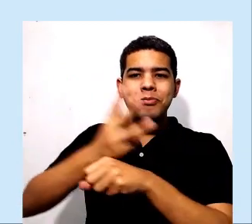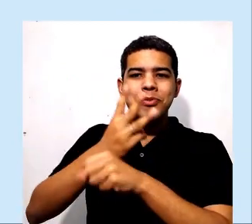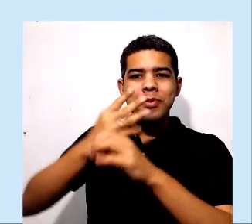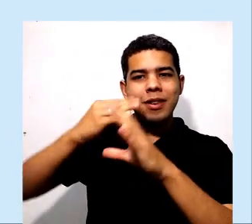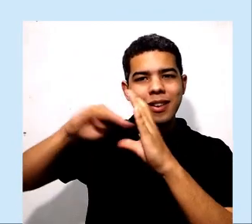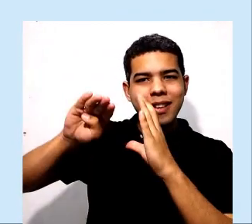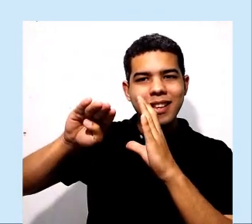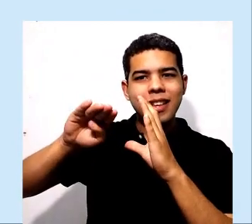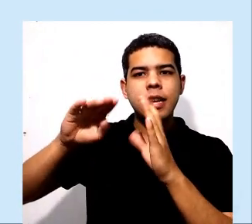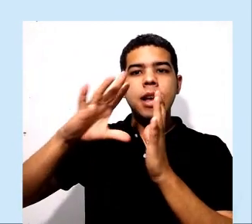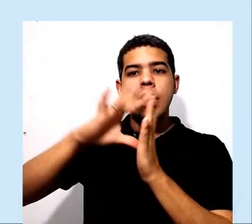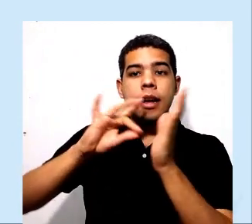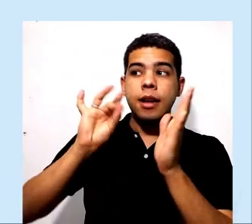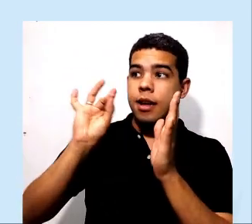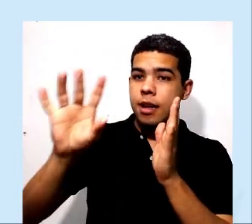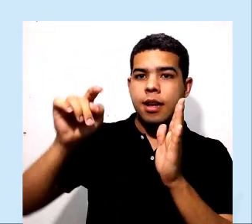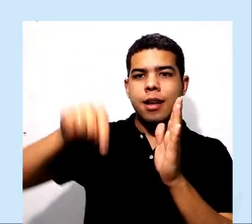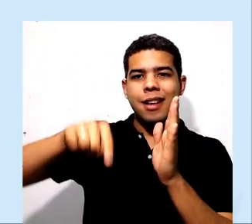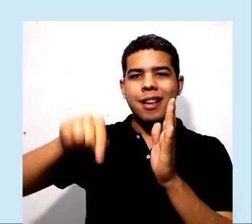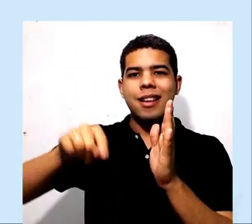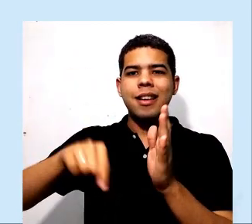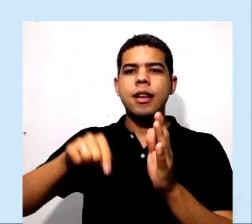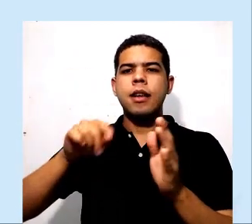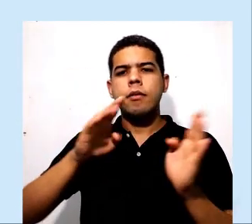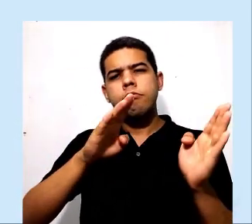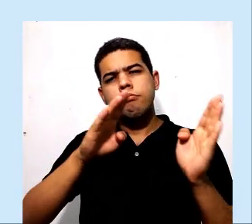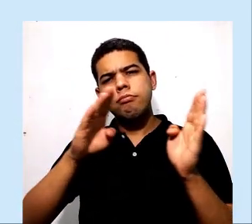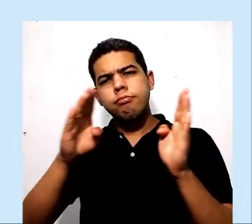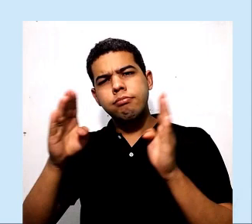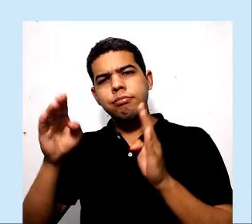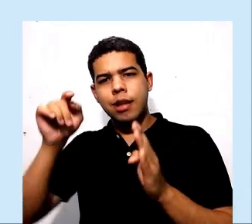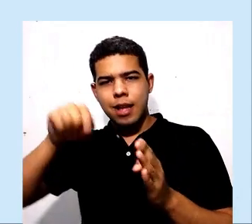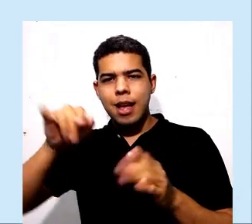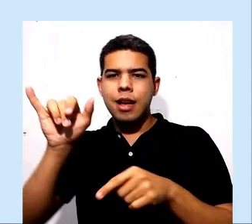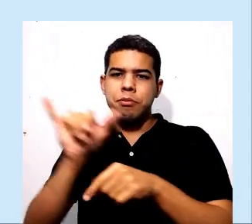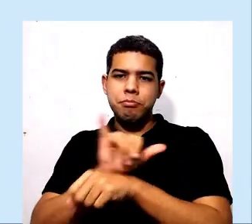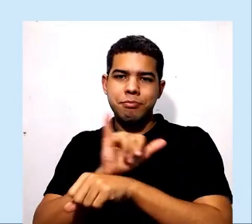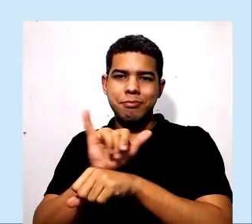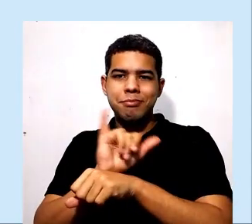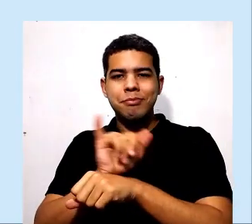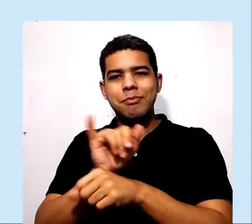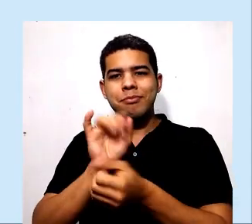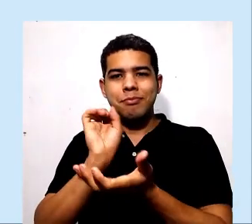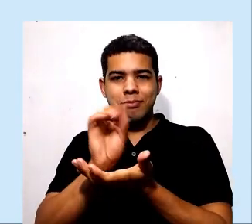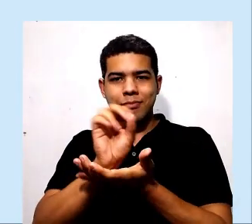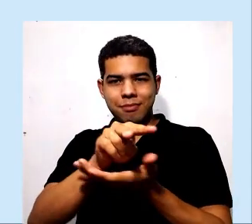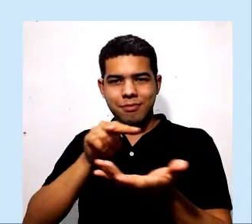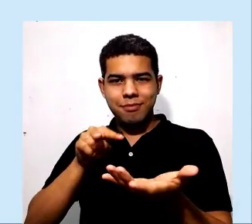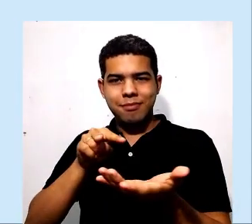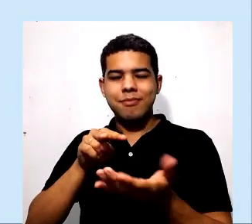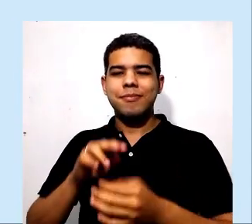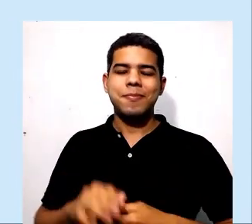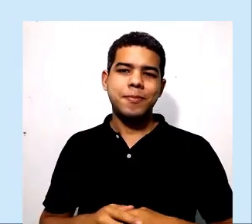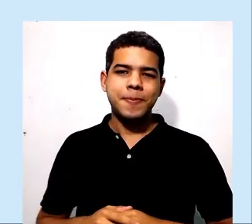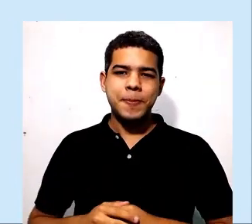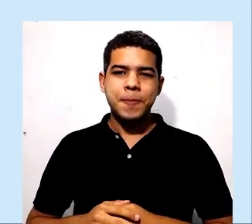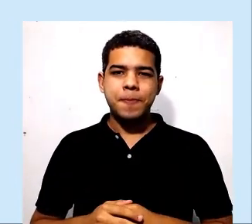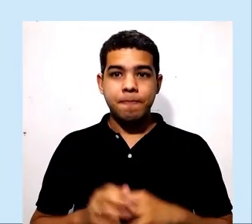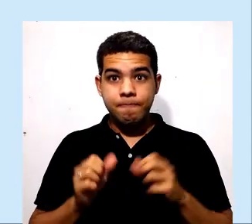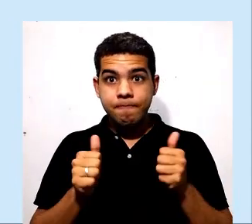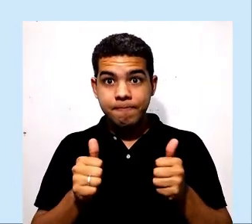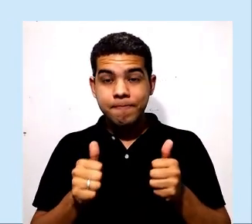manda o zap e manda o link desta aula para que eles assistam aqui no canal do EducaPE, direto no